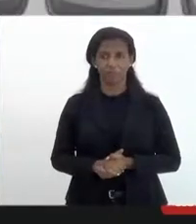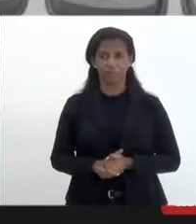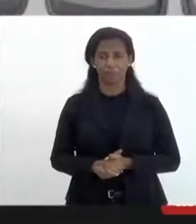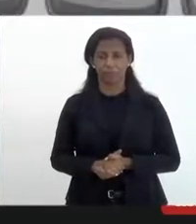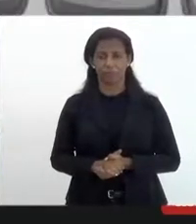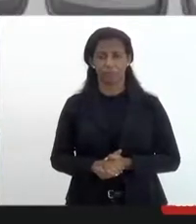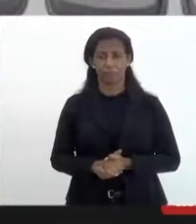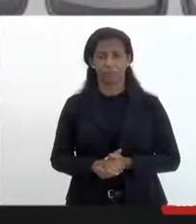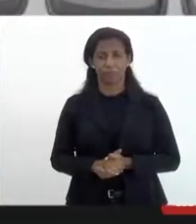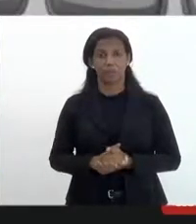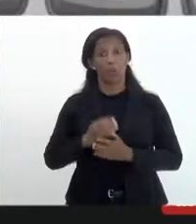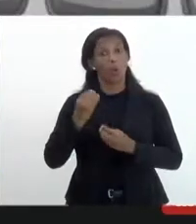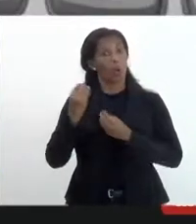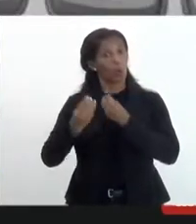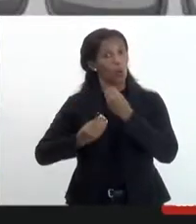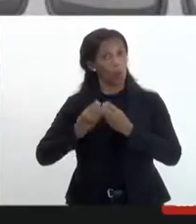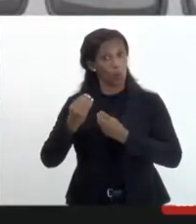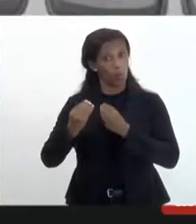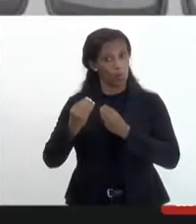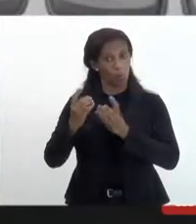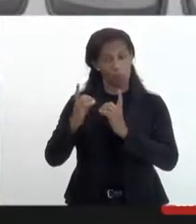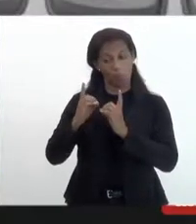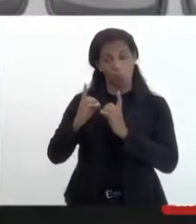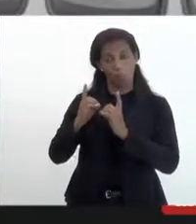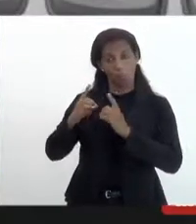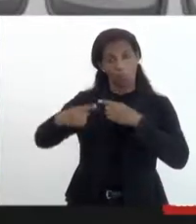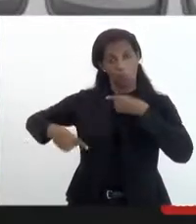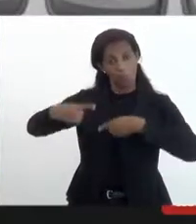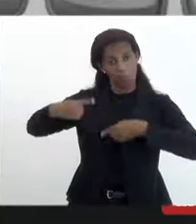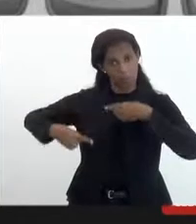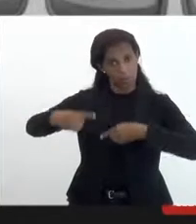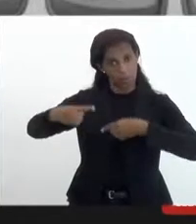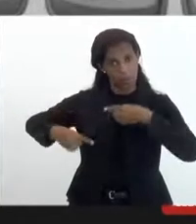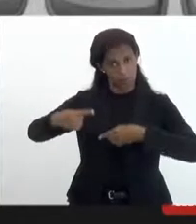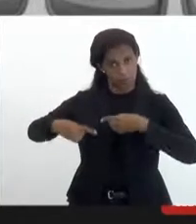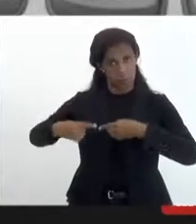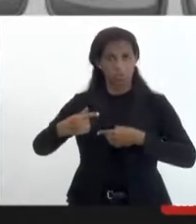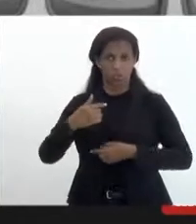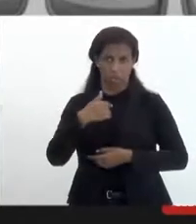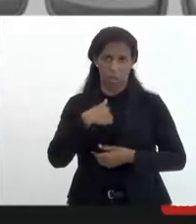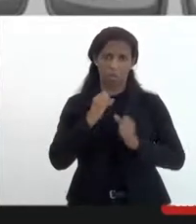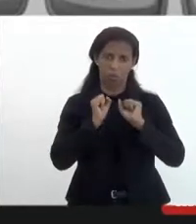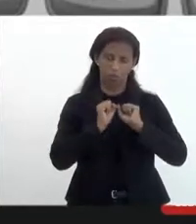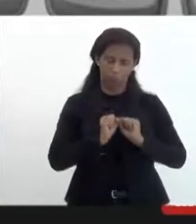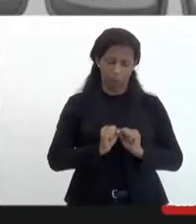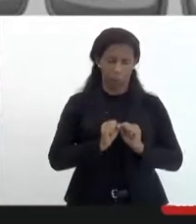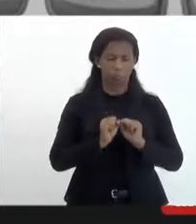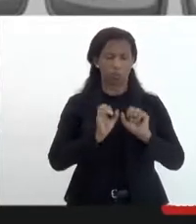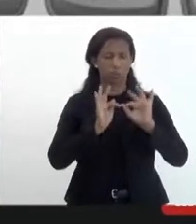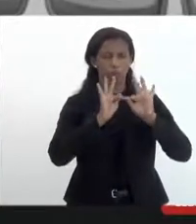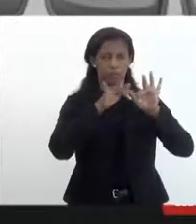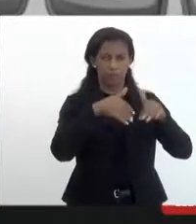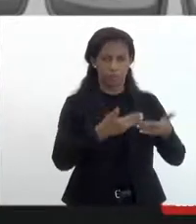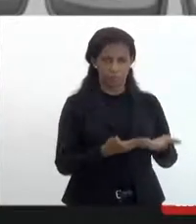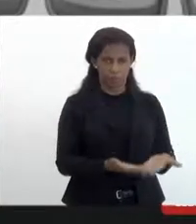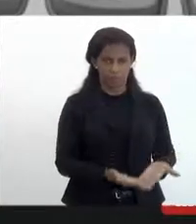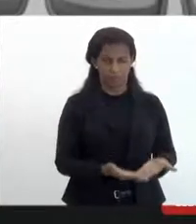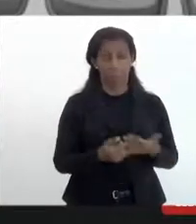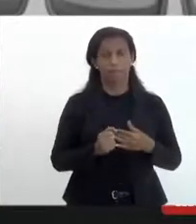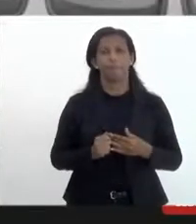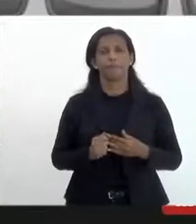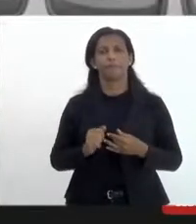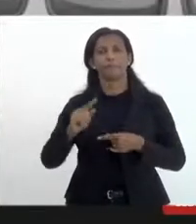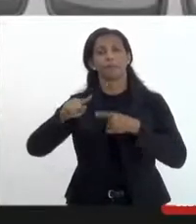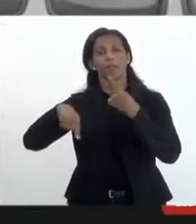Como decisão política, eu posso passar esta decisão após ao senhor, deputado Luiz Paulo, mas